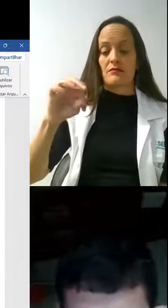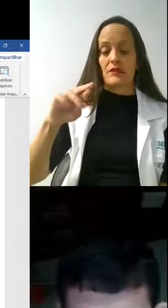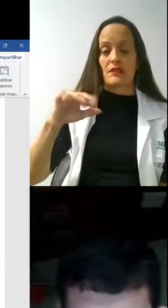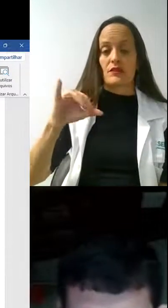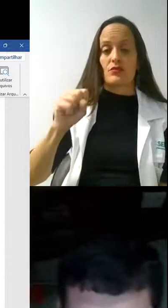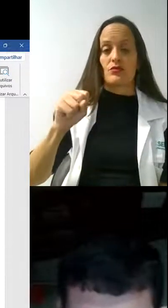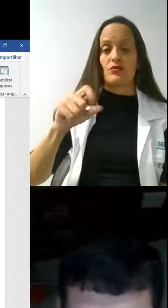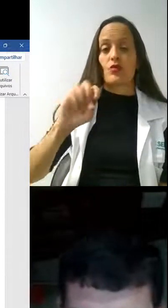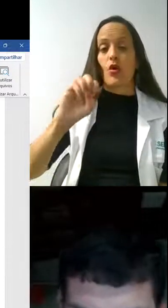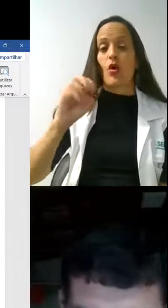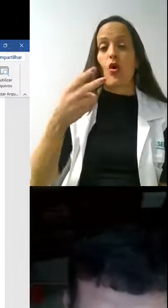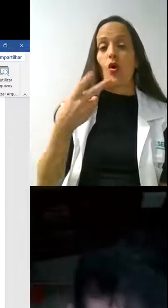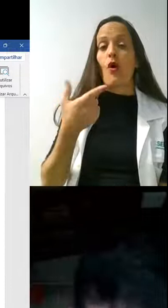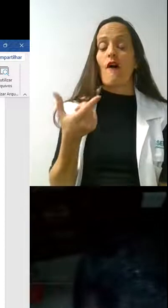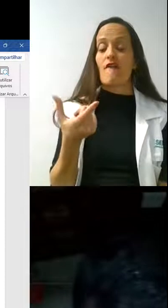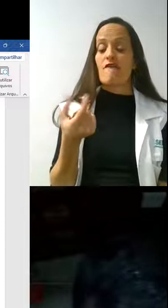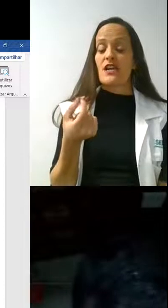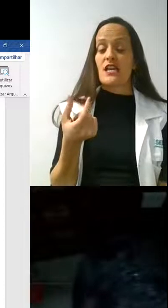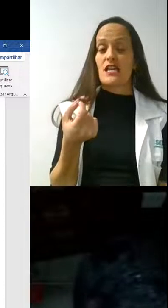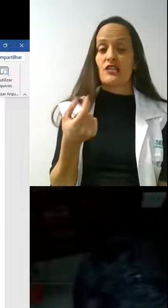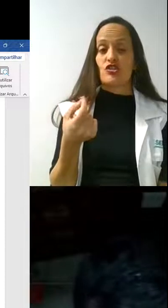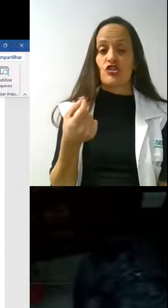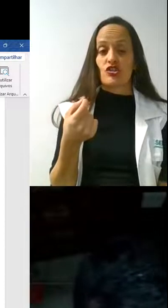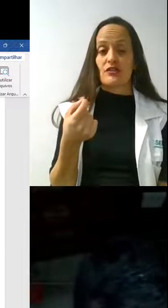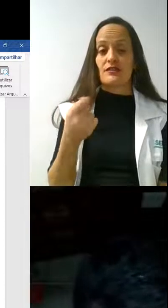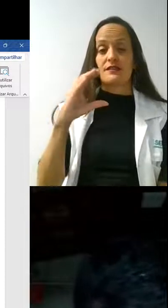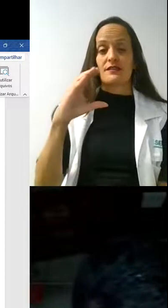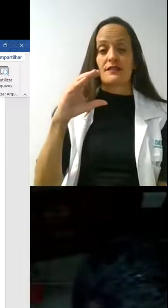20 centímetros. Opa.